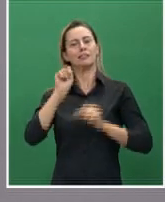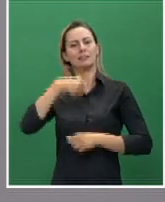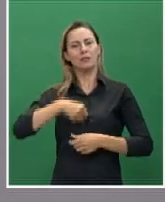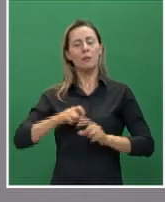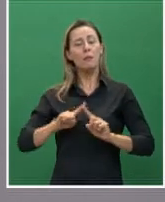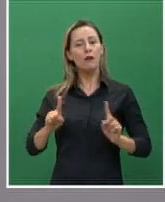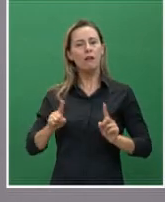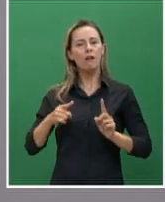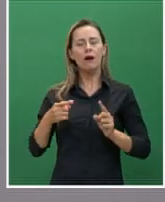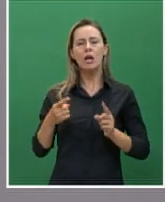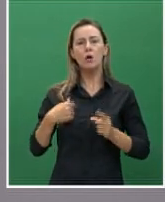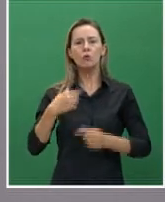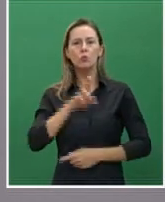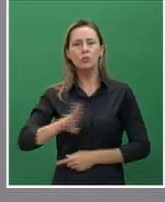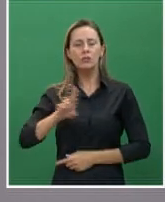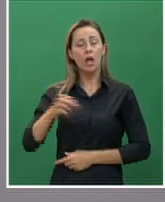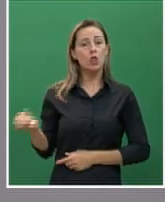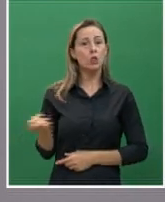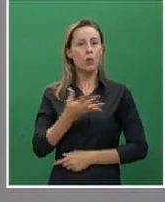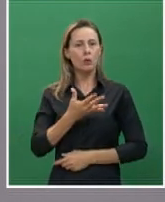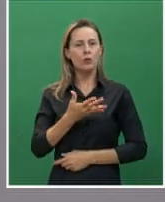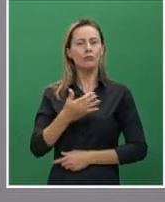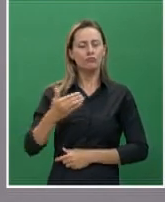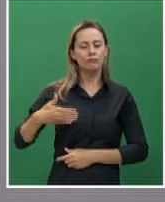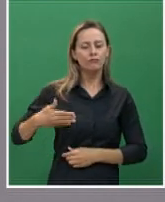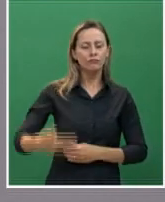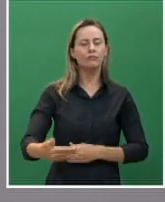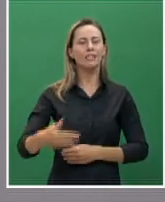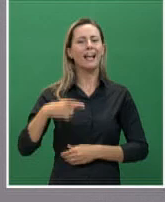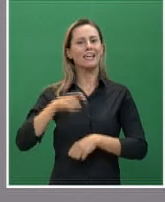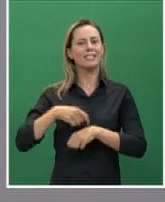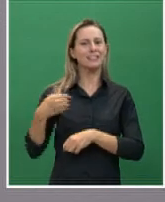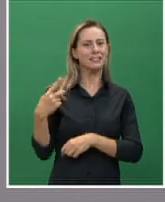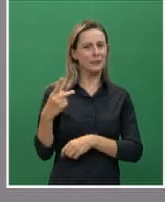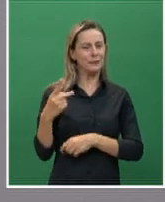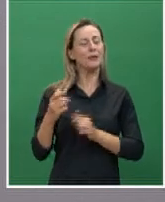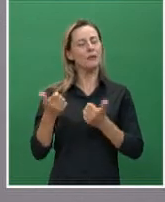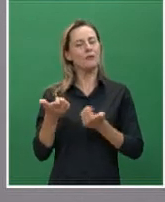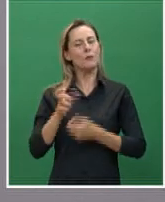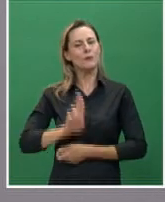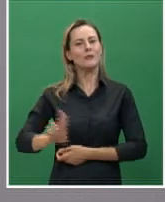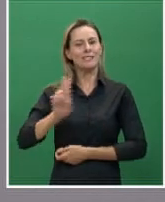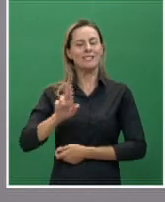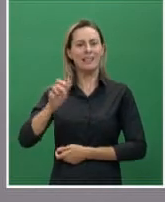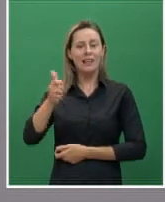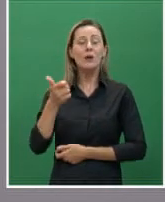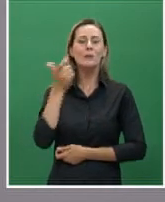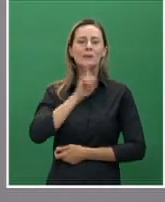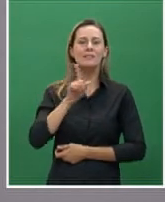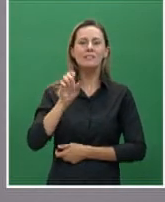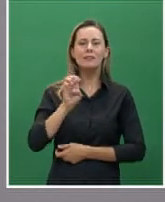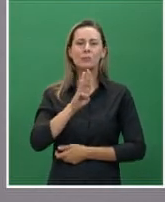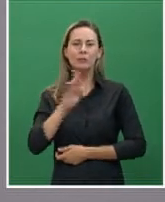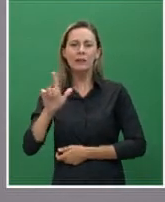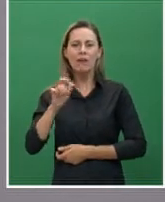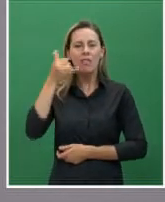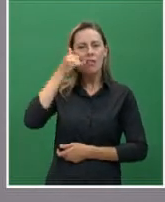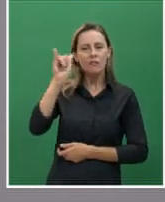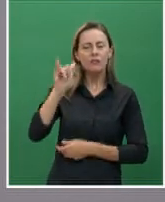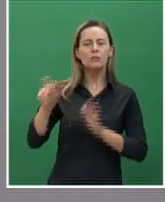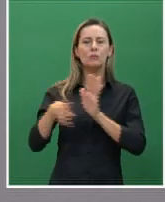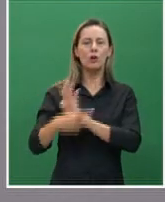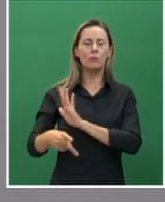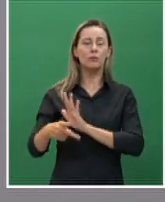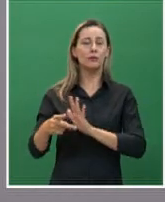com esse tipo de ação e inovadora à frente do seu tempo que eu tenho certeza vamos conseguir fazer com que Blumenau evite medidas